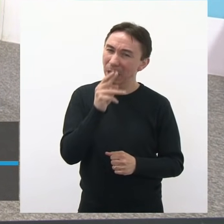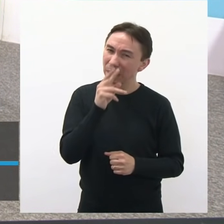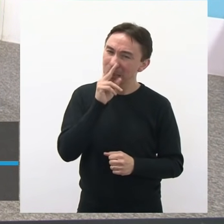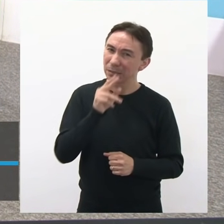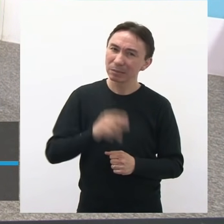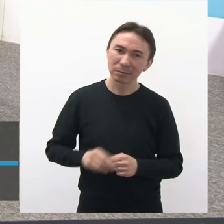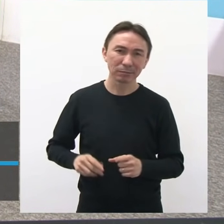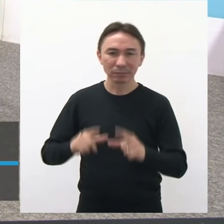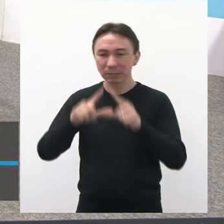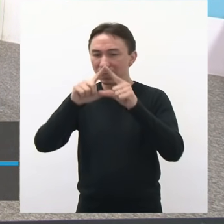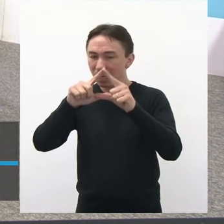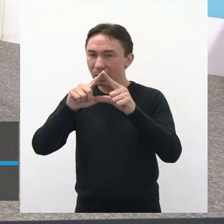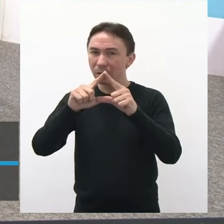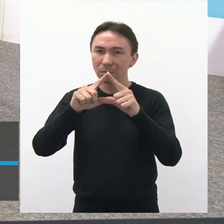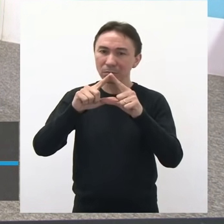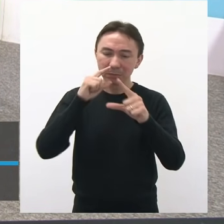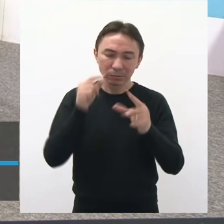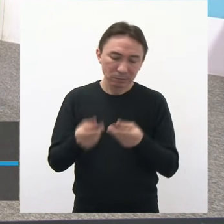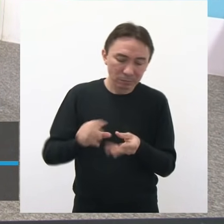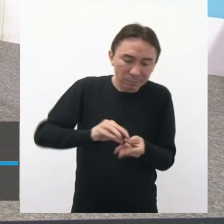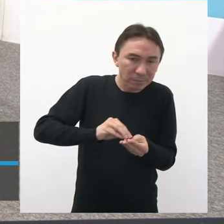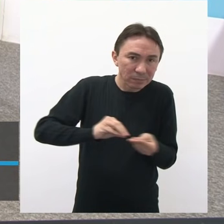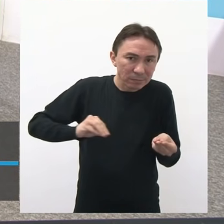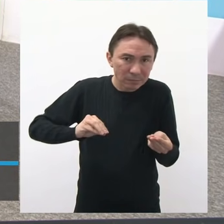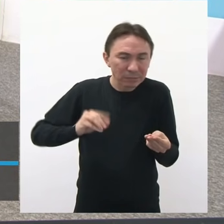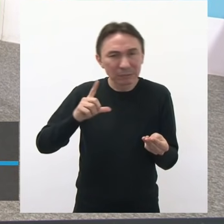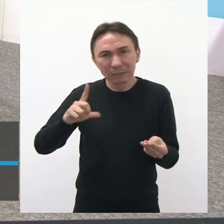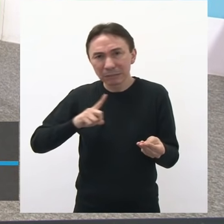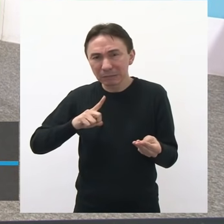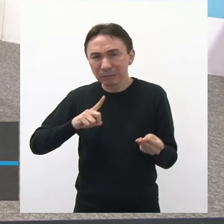assim. Vamos ver. O que vocês acham, gente? Sim ou não?